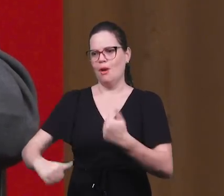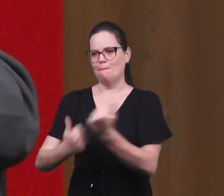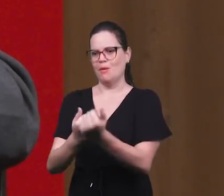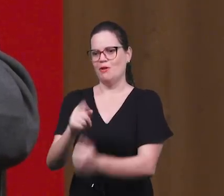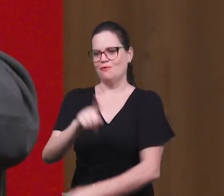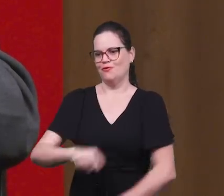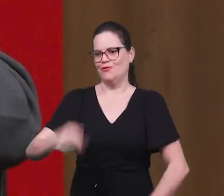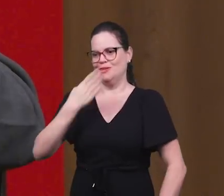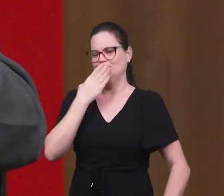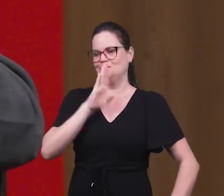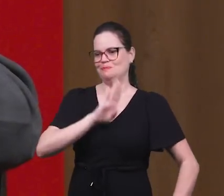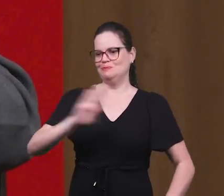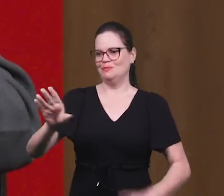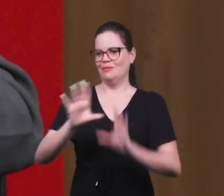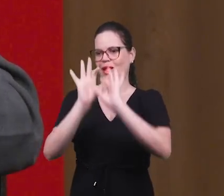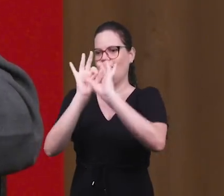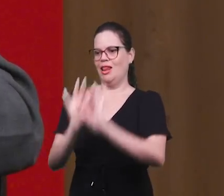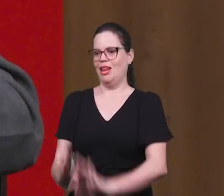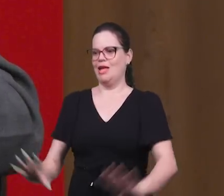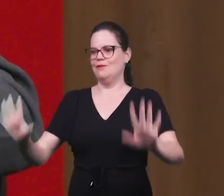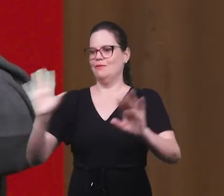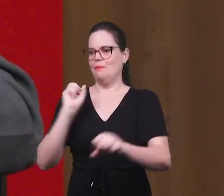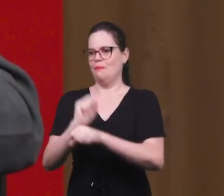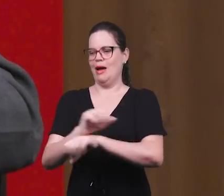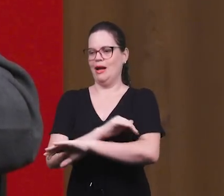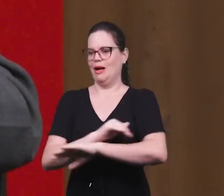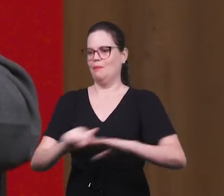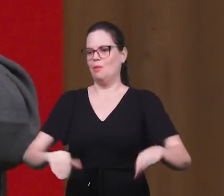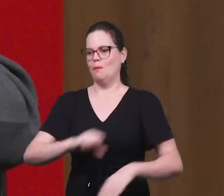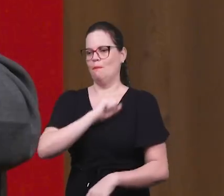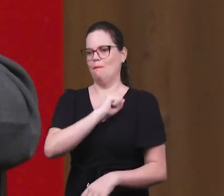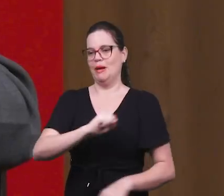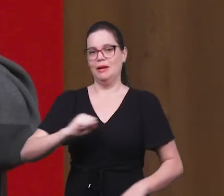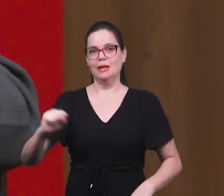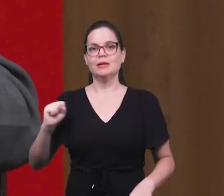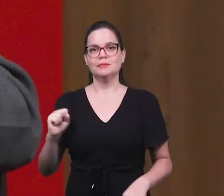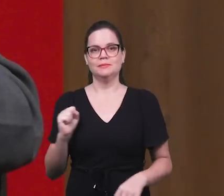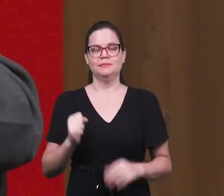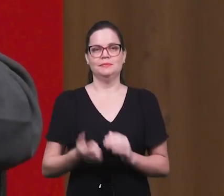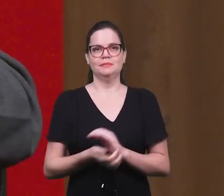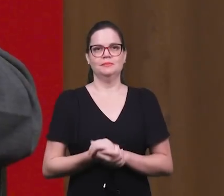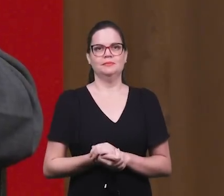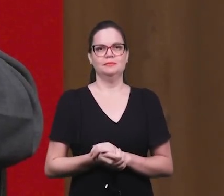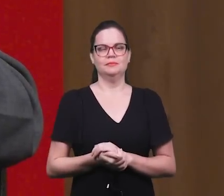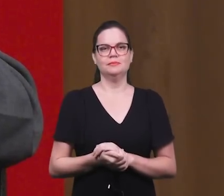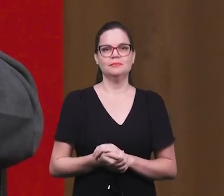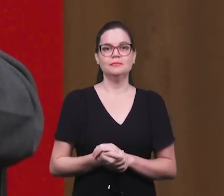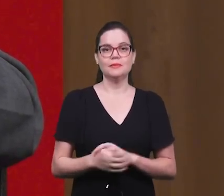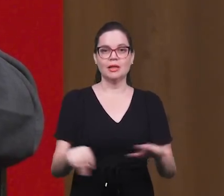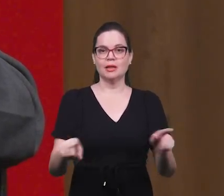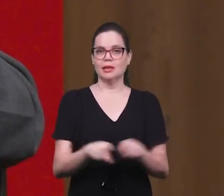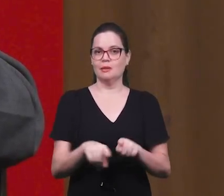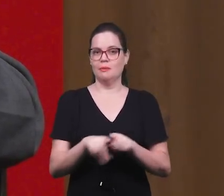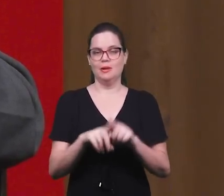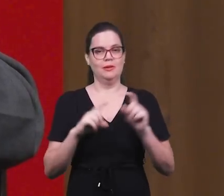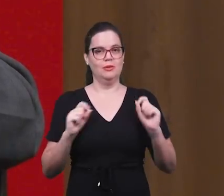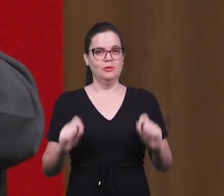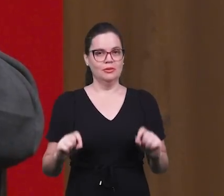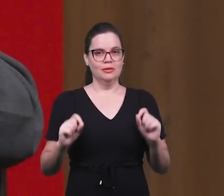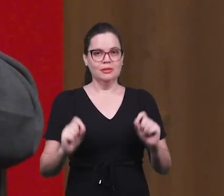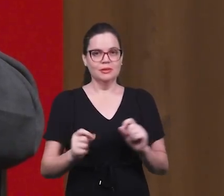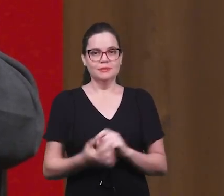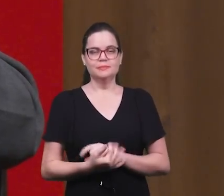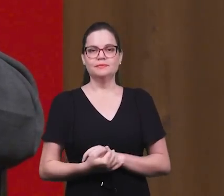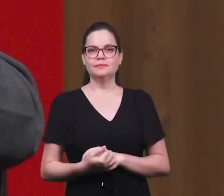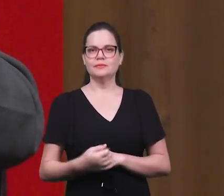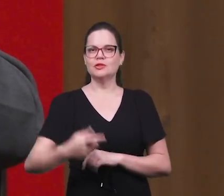prometendo dar liberdade aos cristãos. E, aliás, a história conta um episódio em